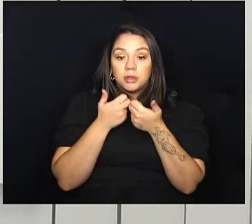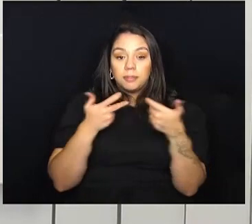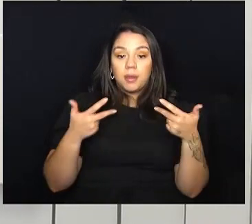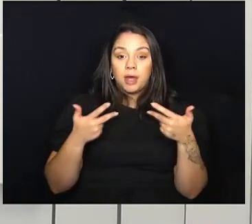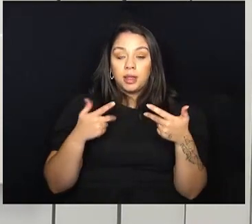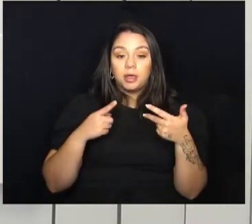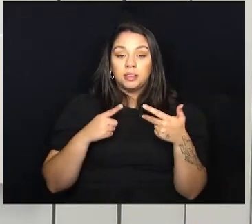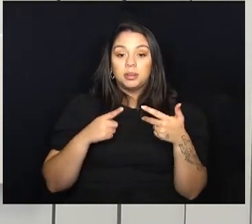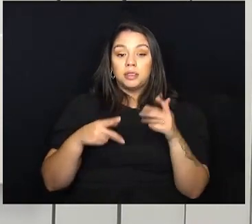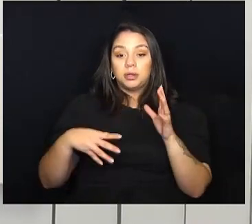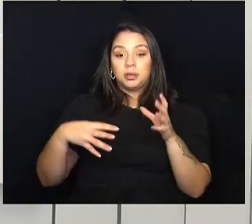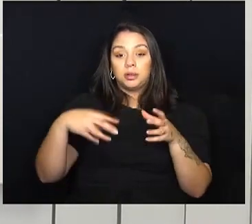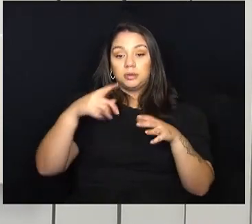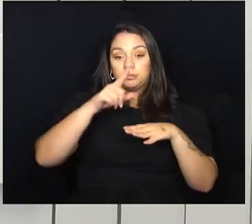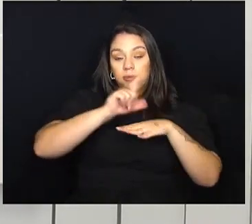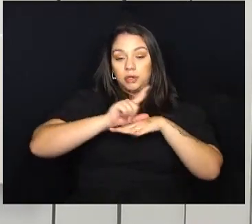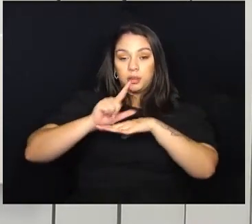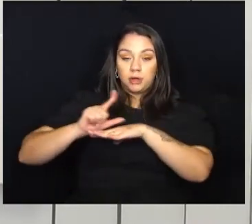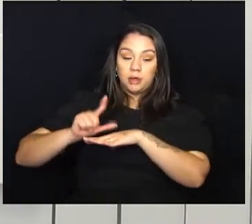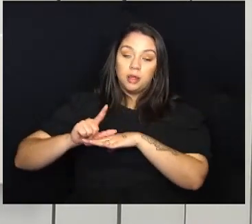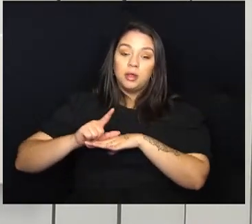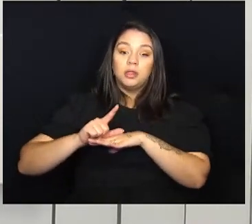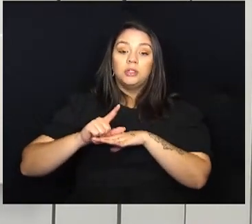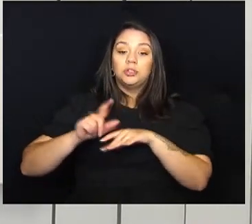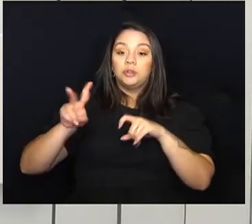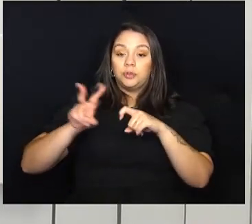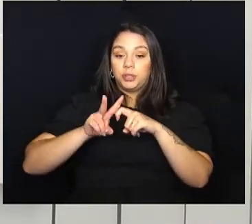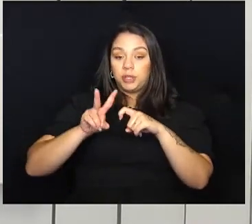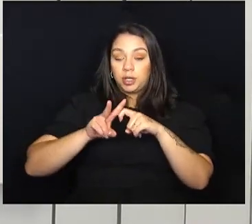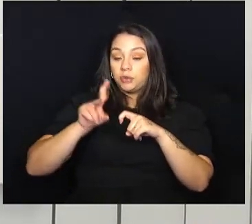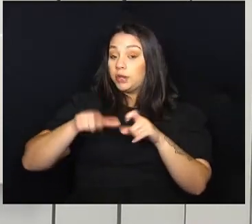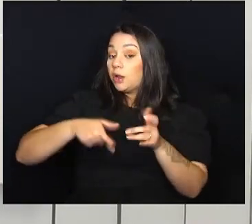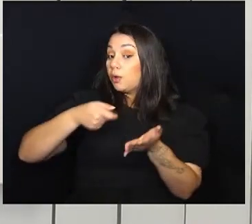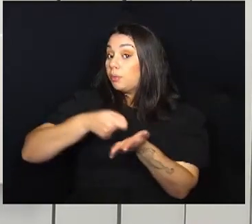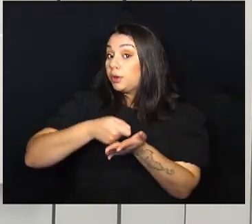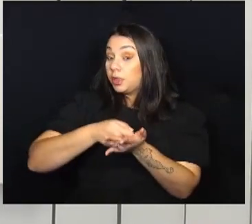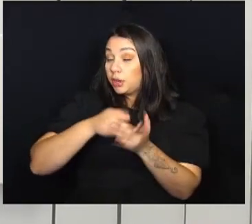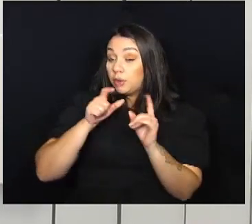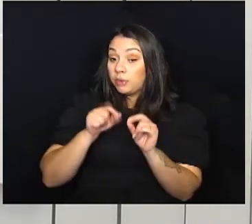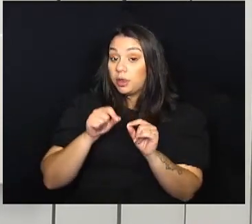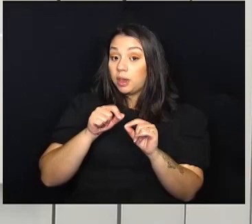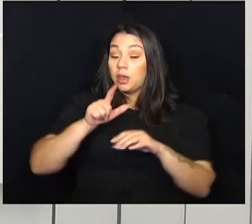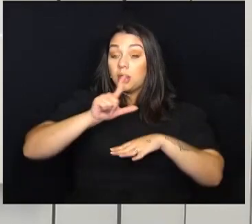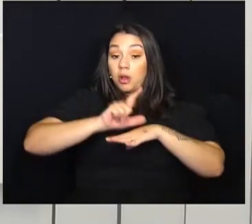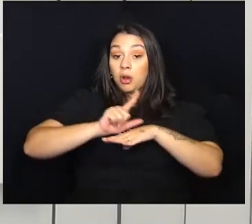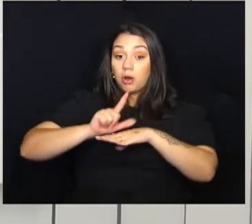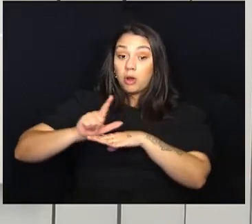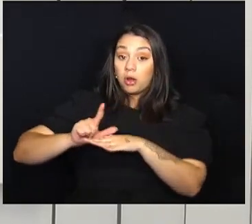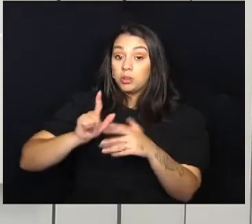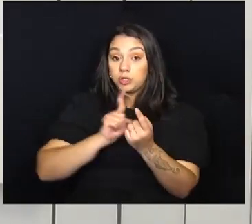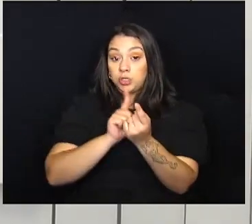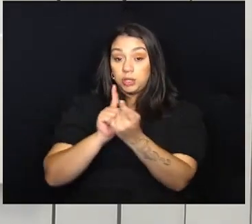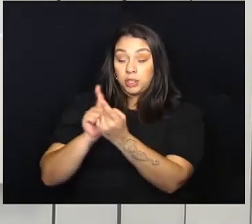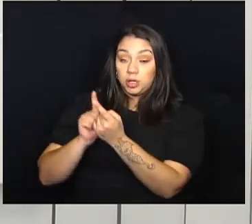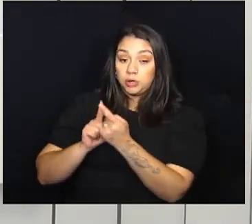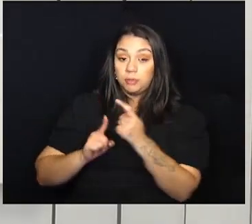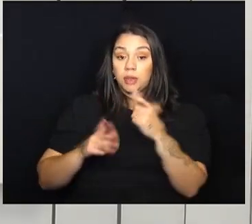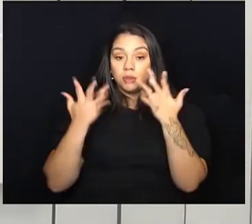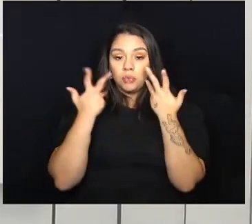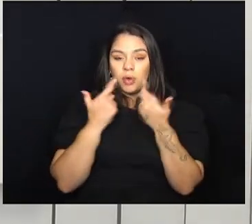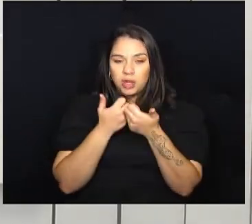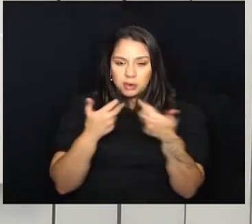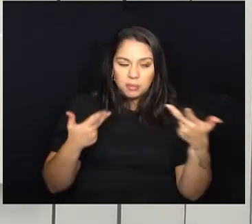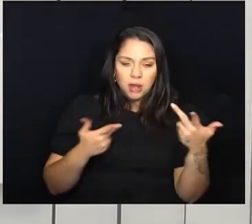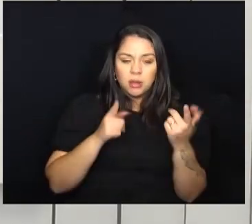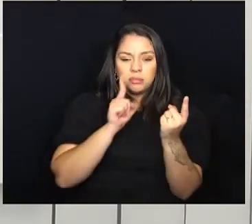O novo artigo proposto obriga os responsáveis por estabelecimentos de atendimento veterinário, clínicas,